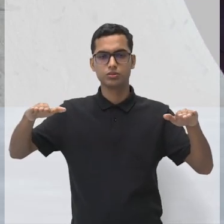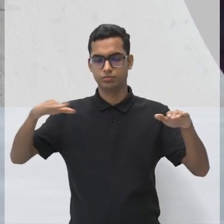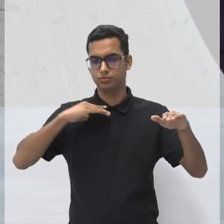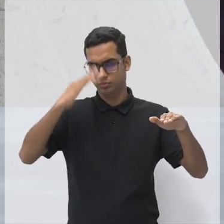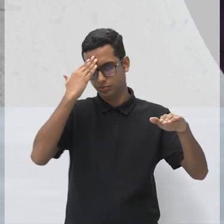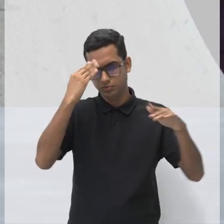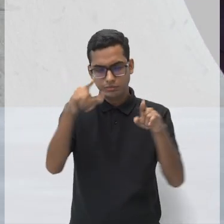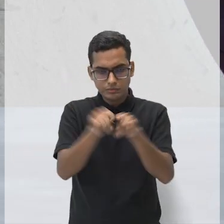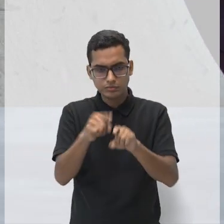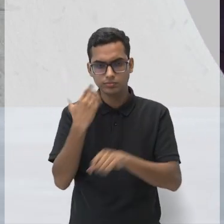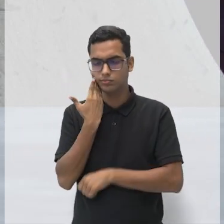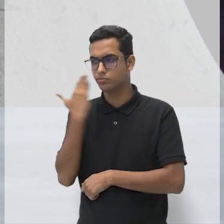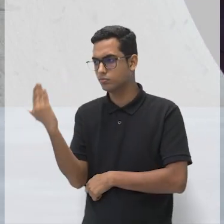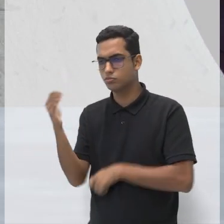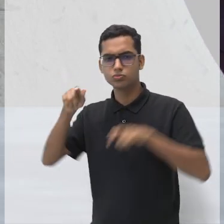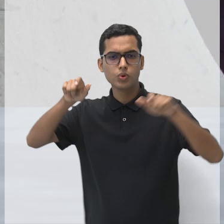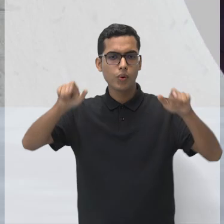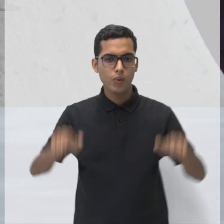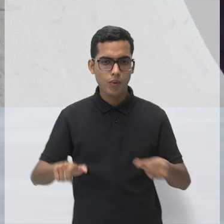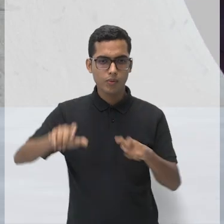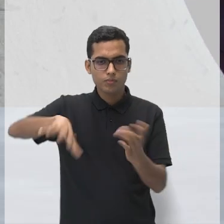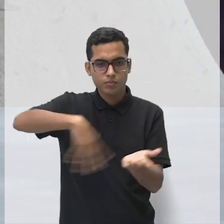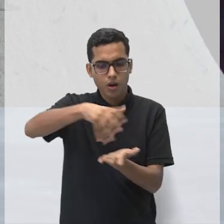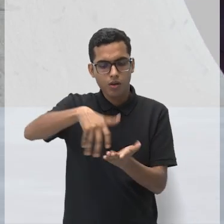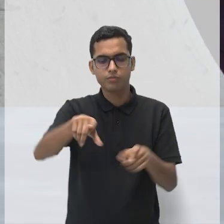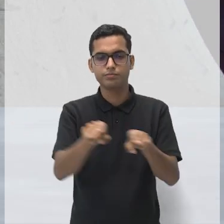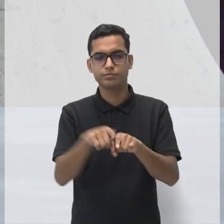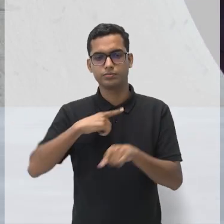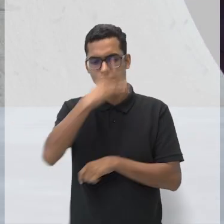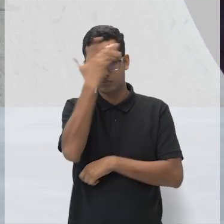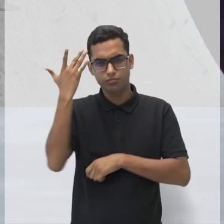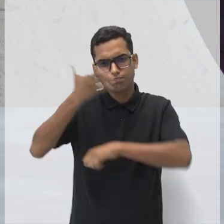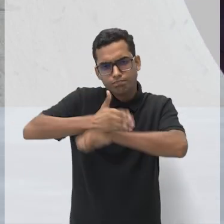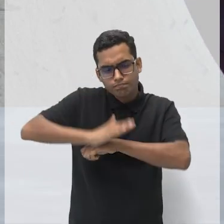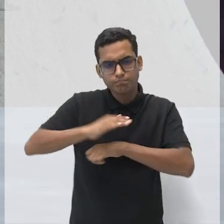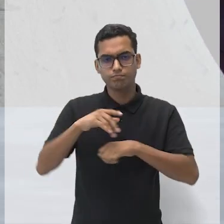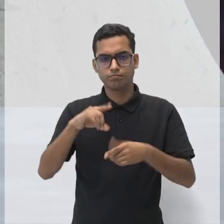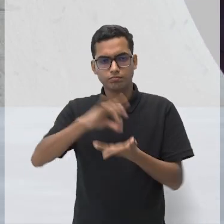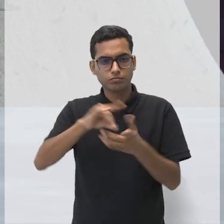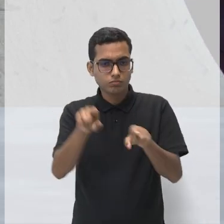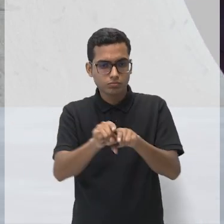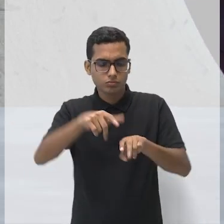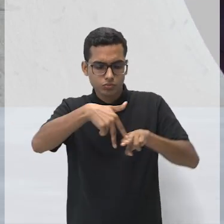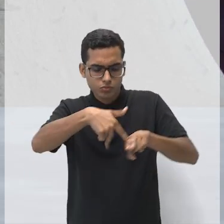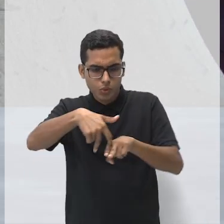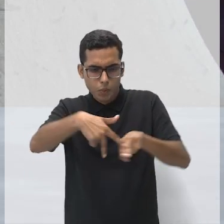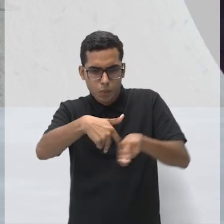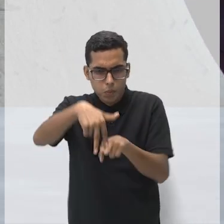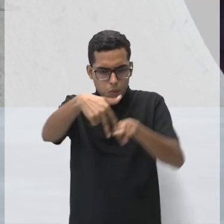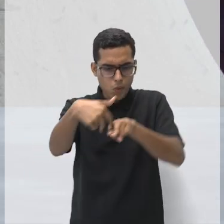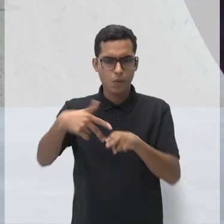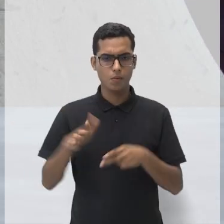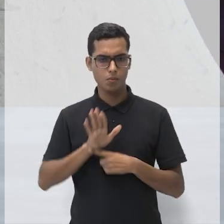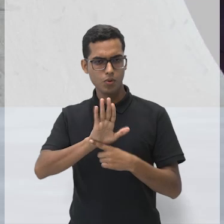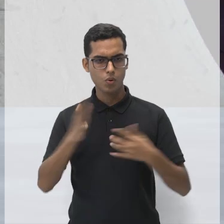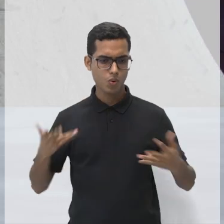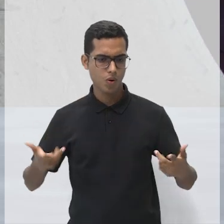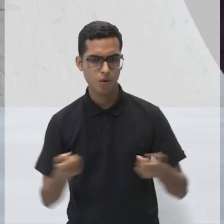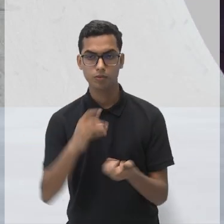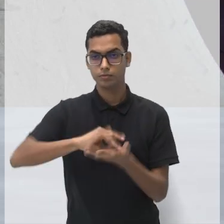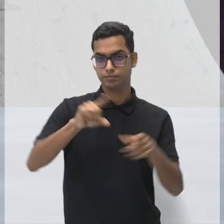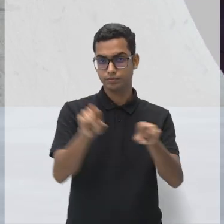o skate park é o local onde vários skatistas vêm treinar e mostrar as suas habilidades. Mas antes